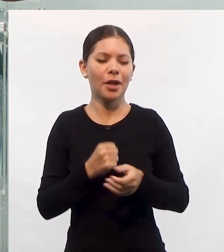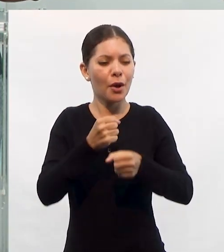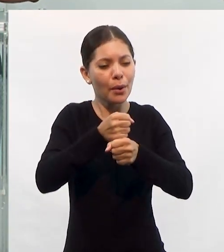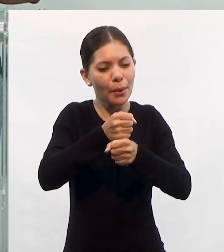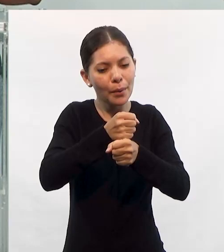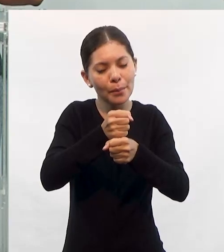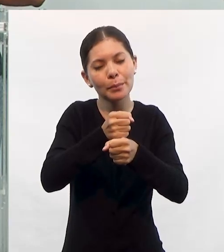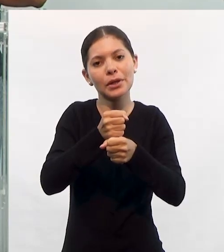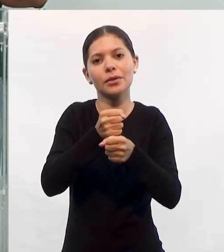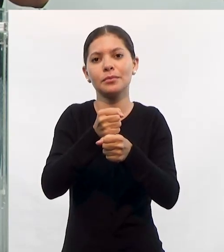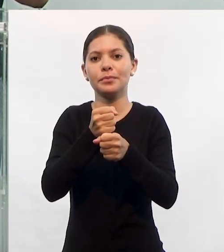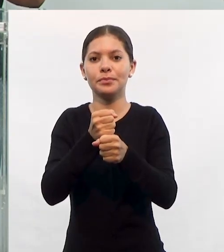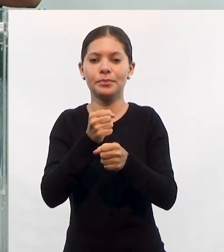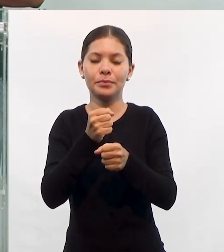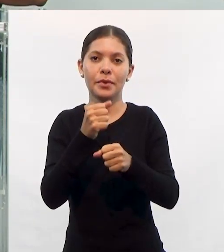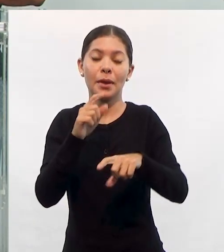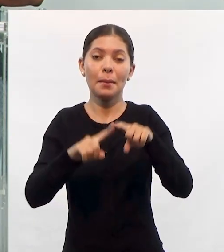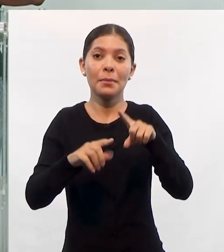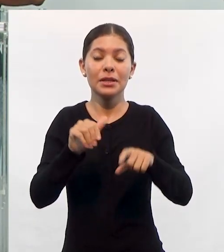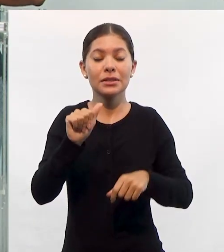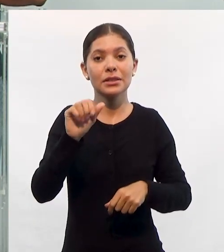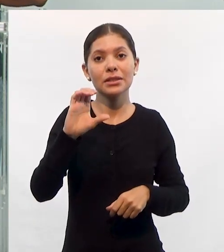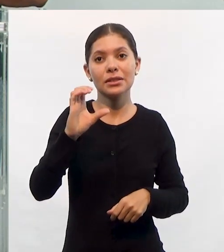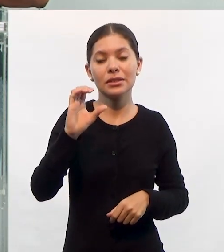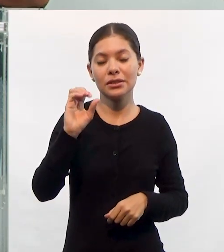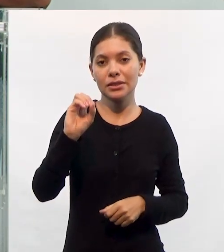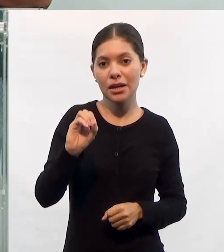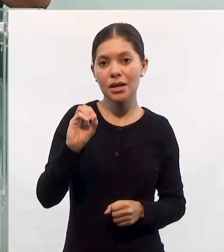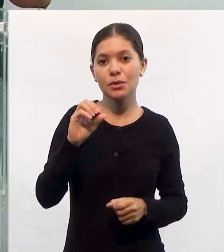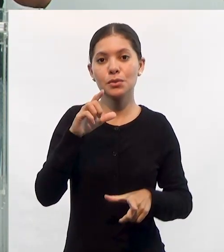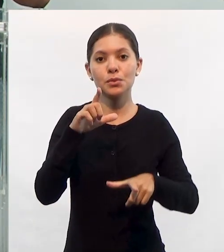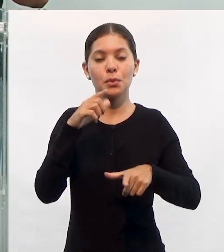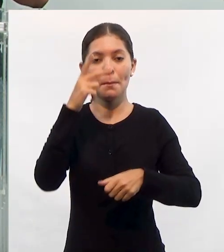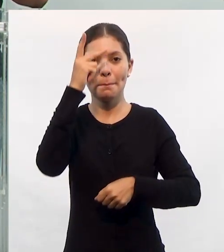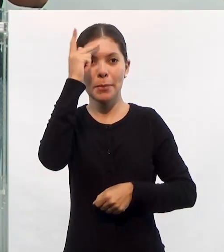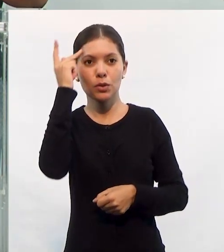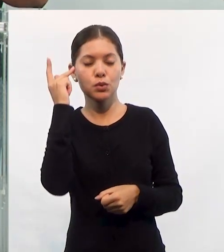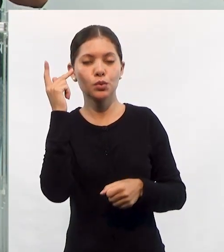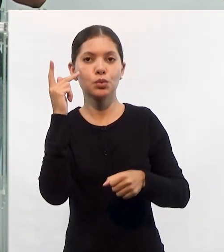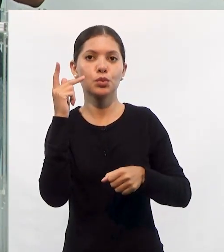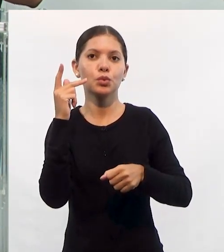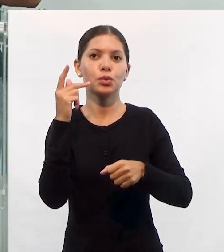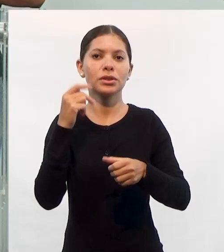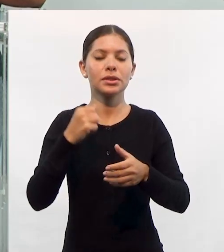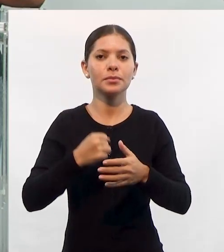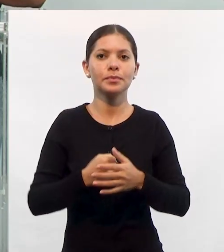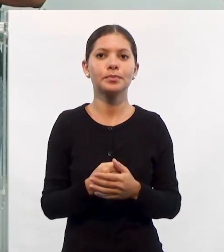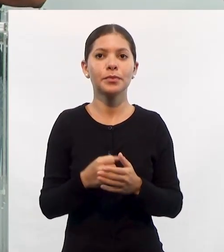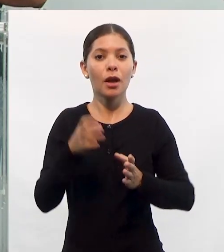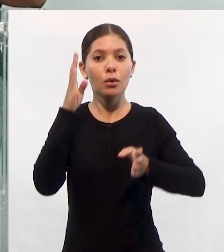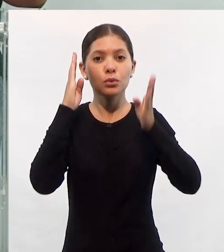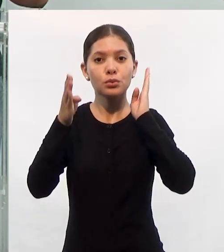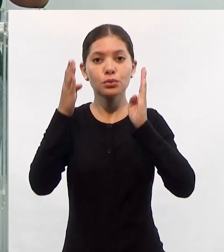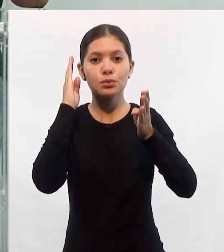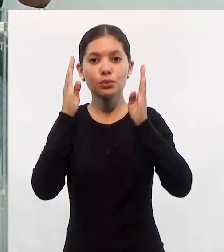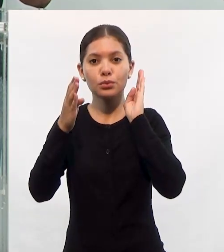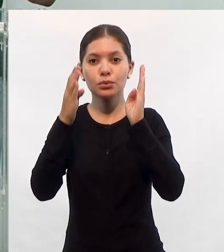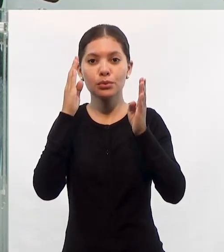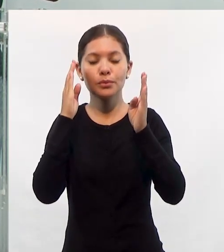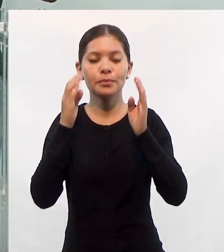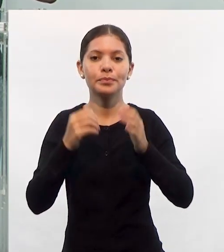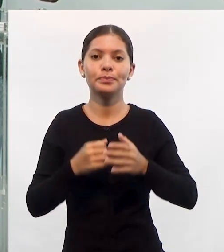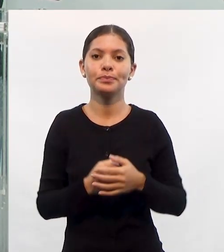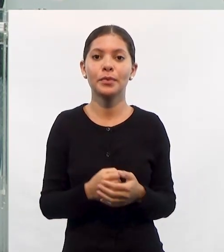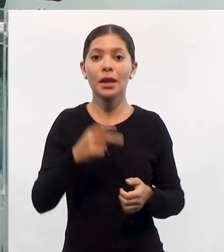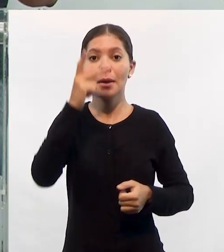de peças de aço. Pessoas que trabalham no carga e descarga de caminhão são pessoas